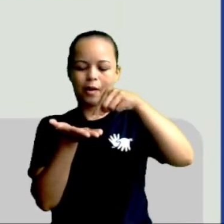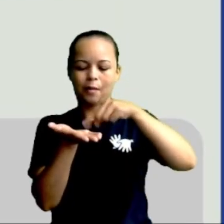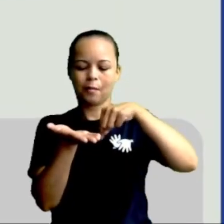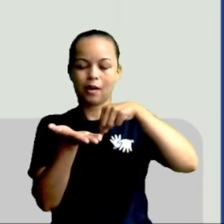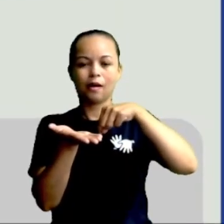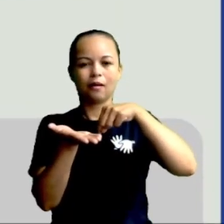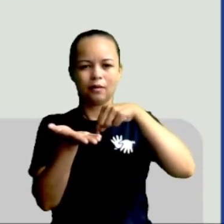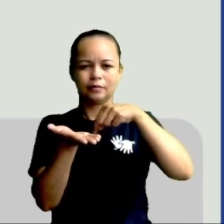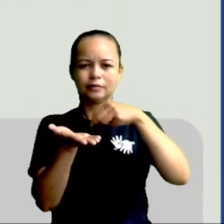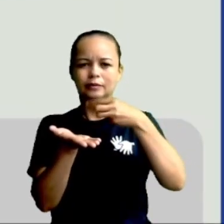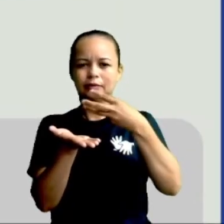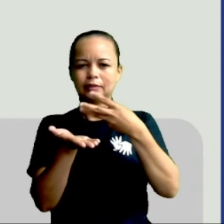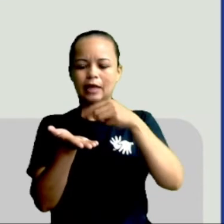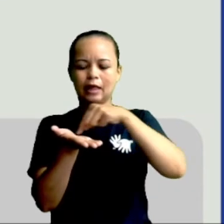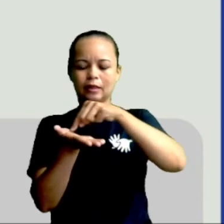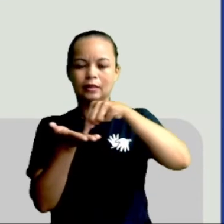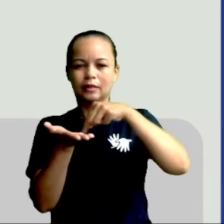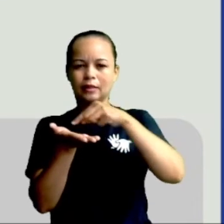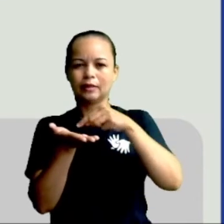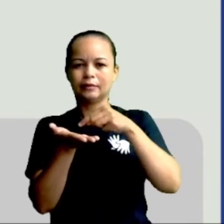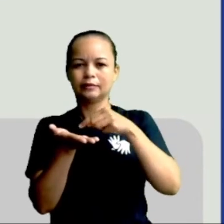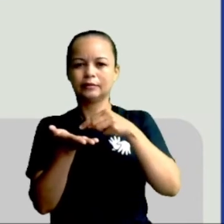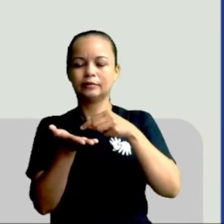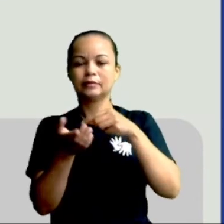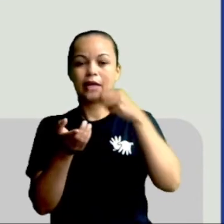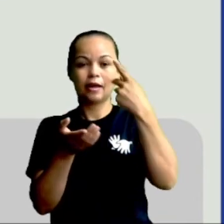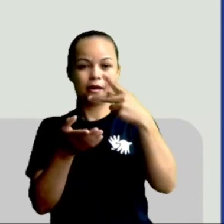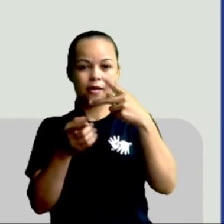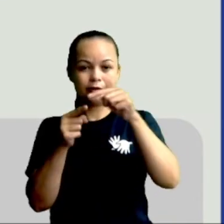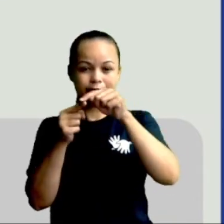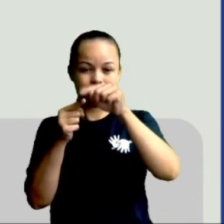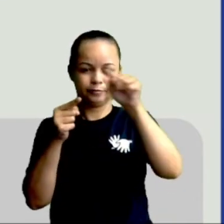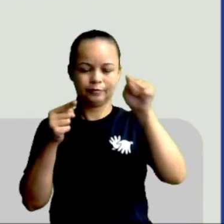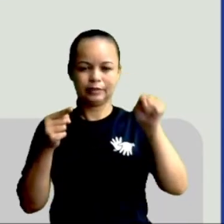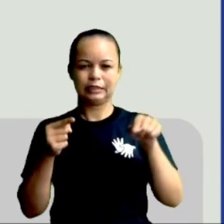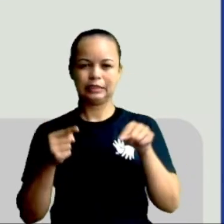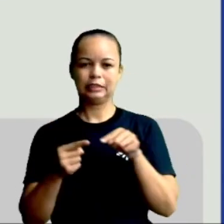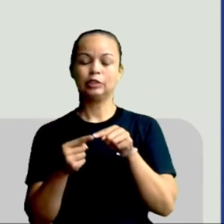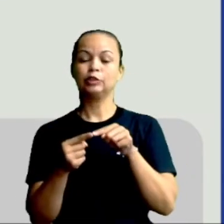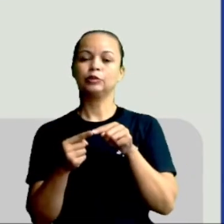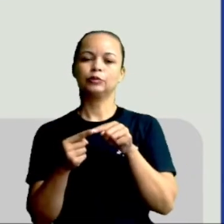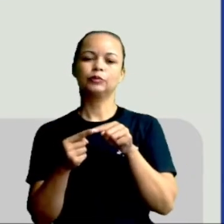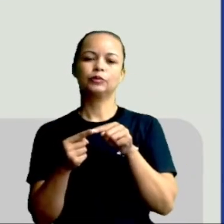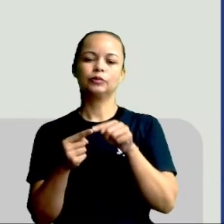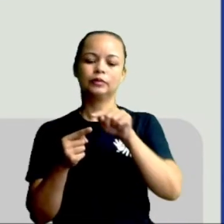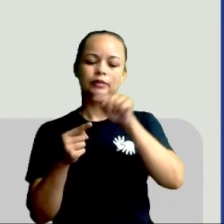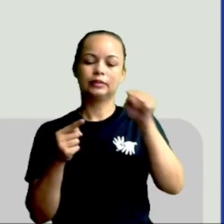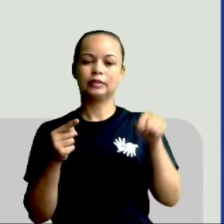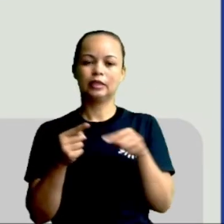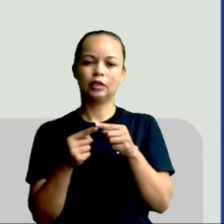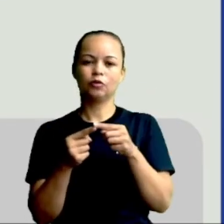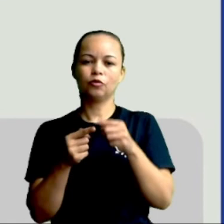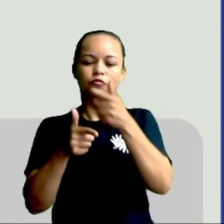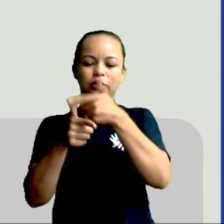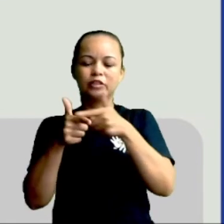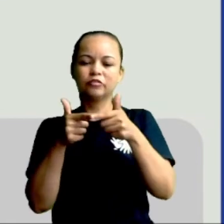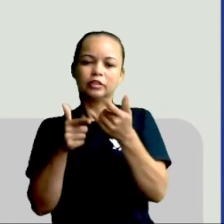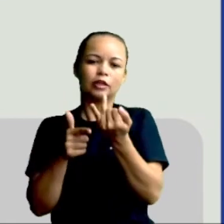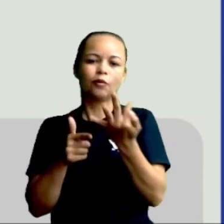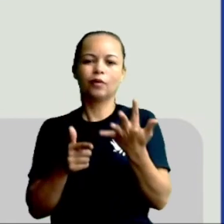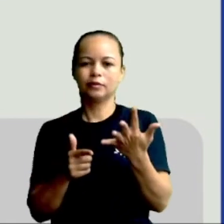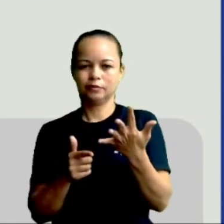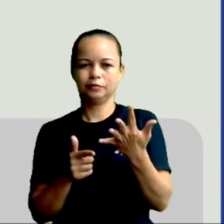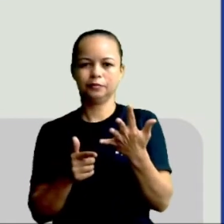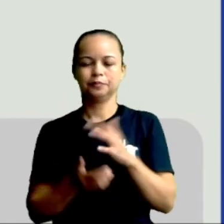dessa figura, esse círculo, essa uma volta, foi dividido em quantas